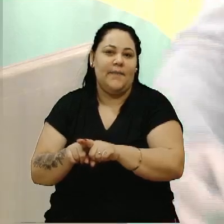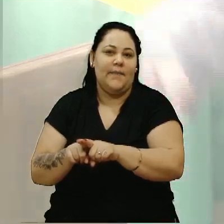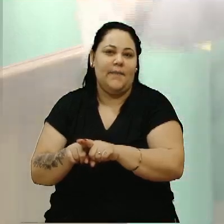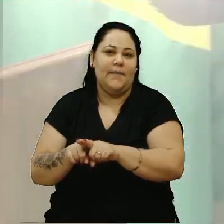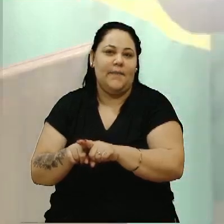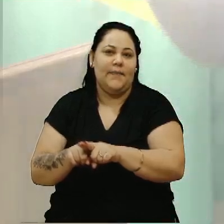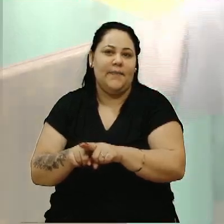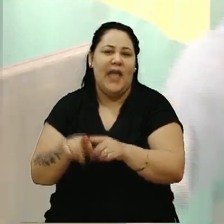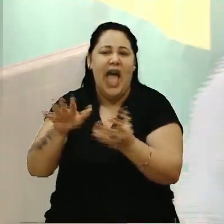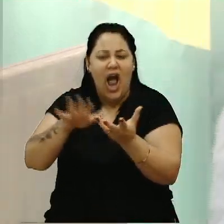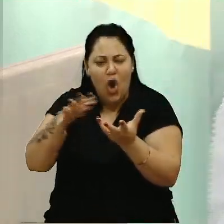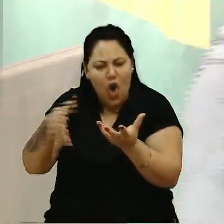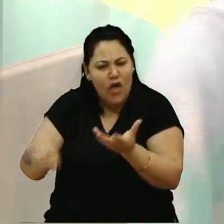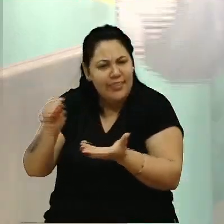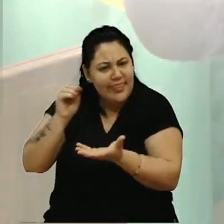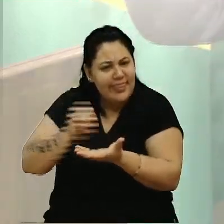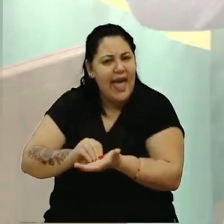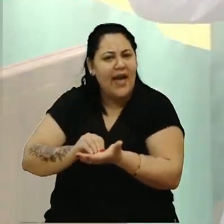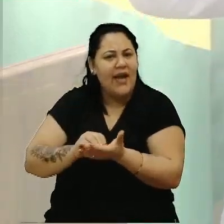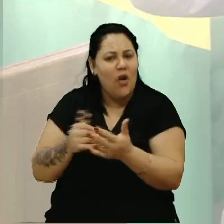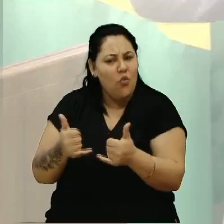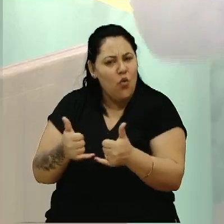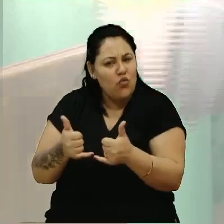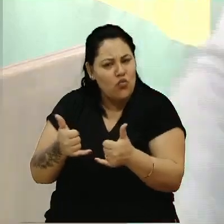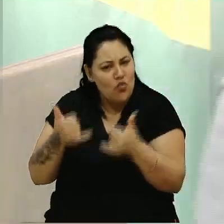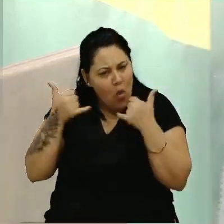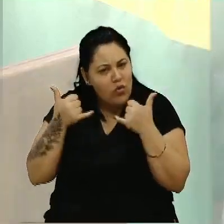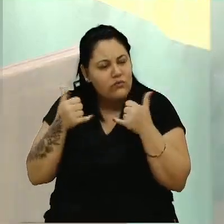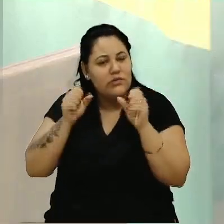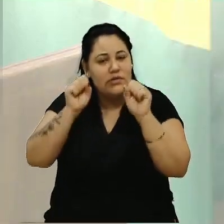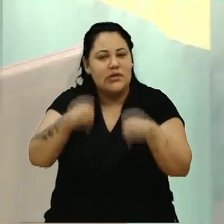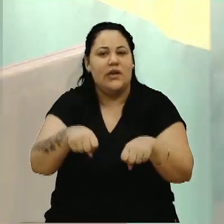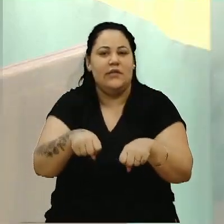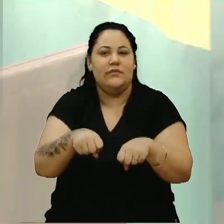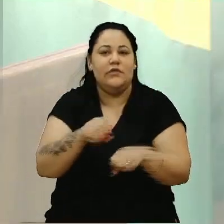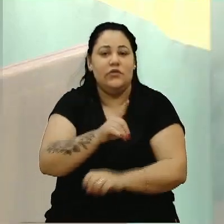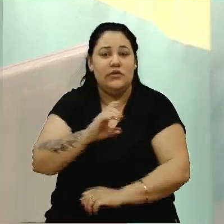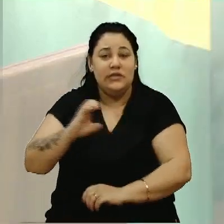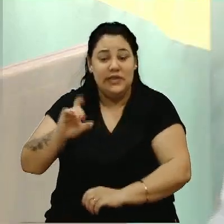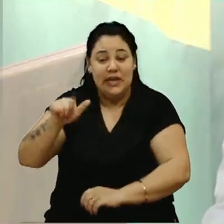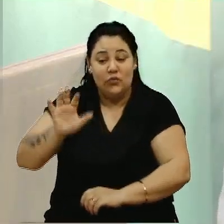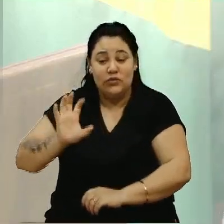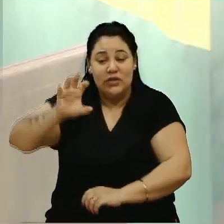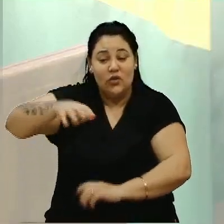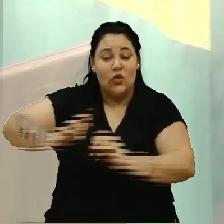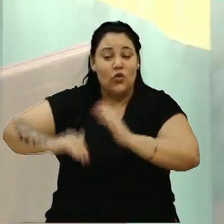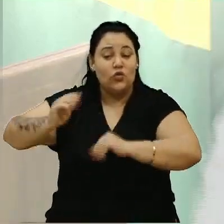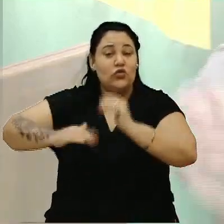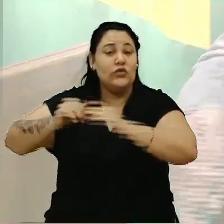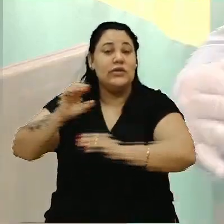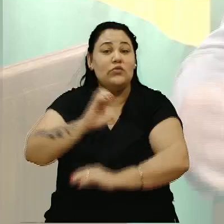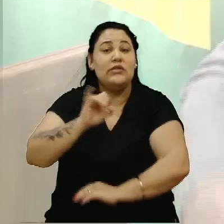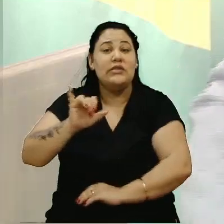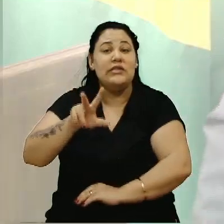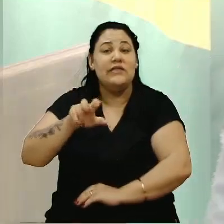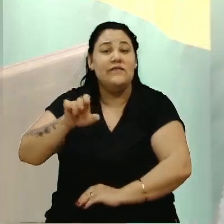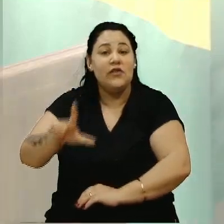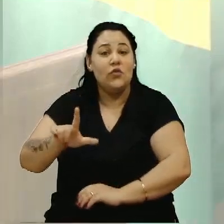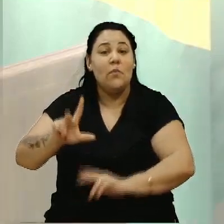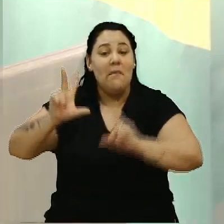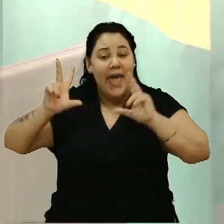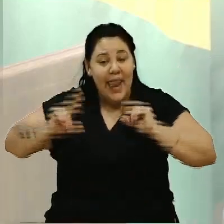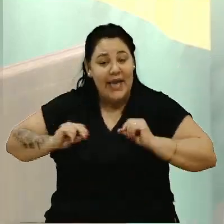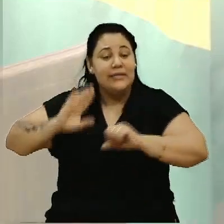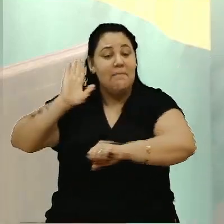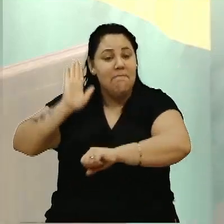A Codeca é o nosso orgulho e o DCC, que é o Departamento de Construção Civil, merece muito mais